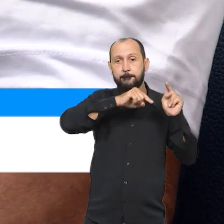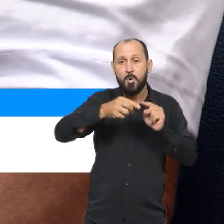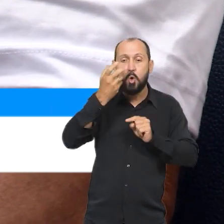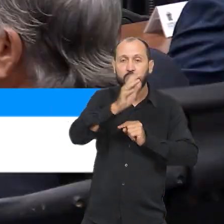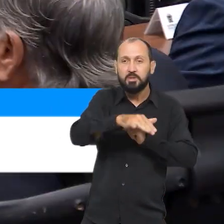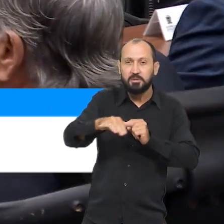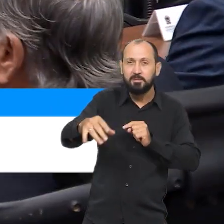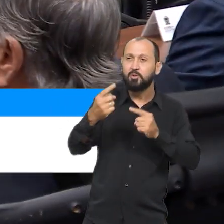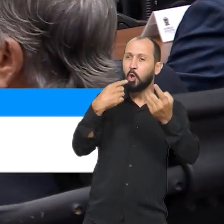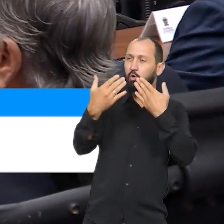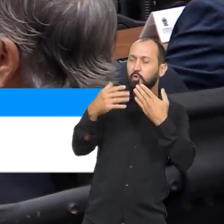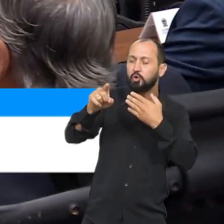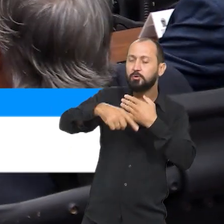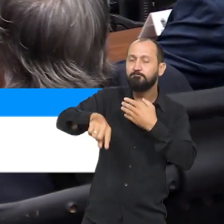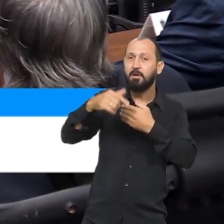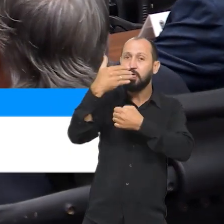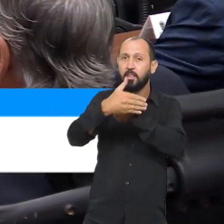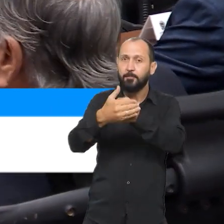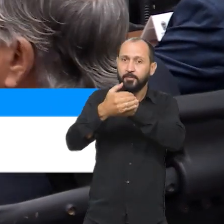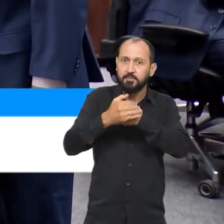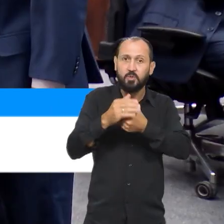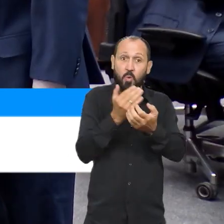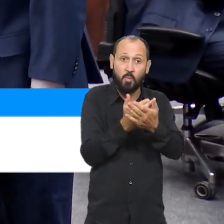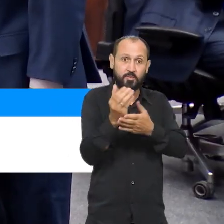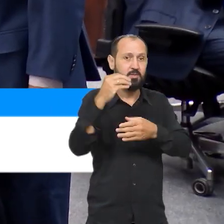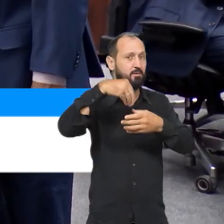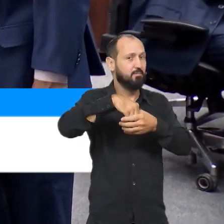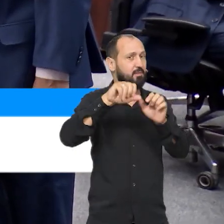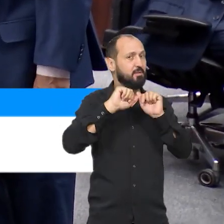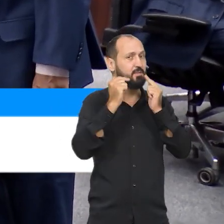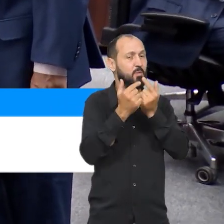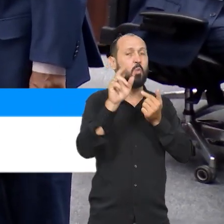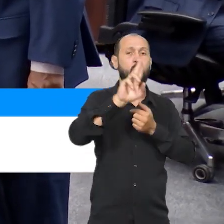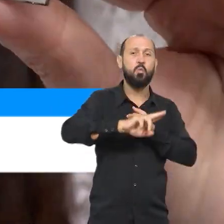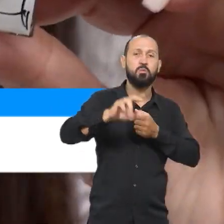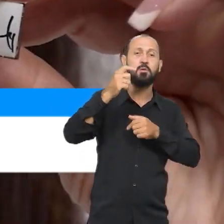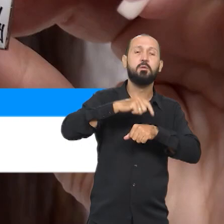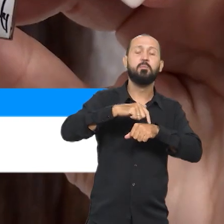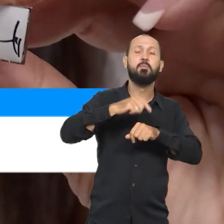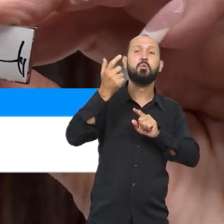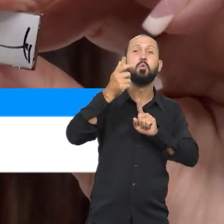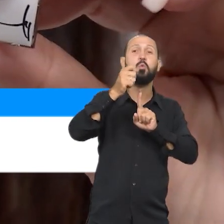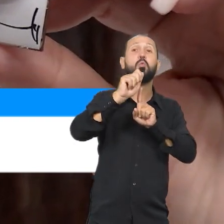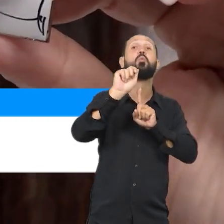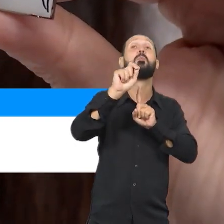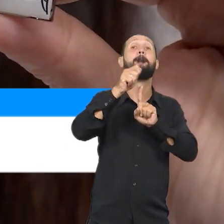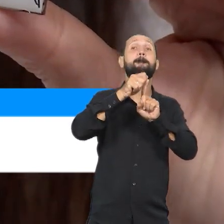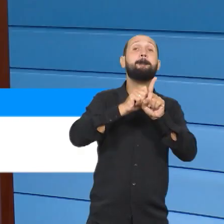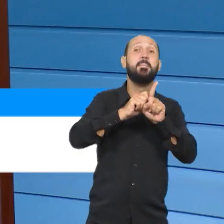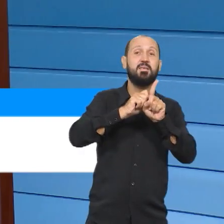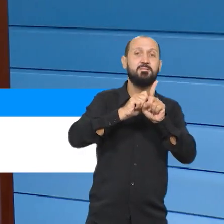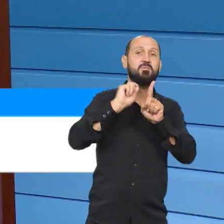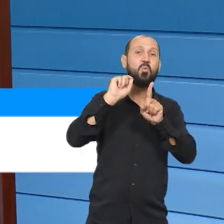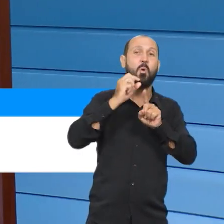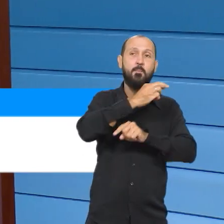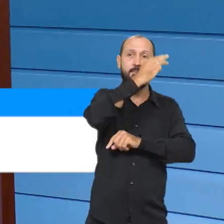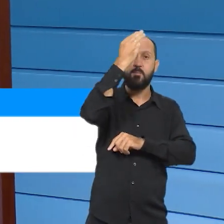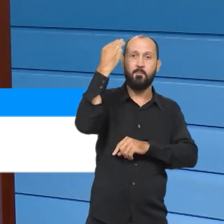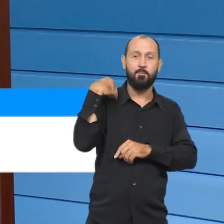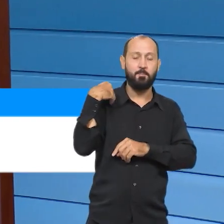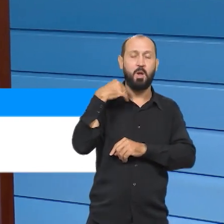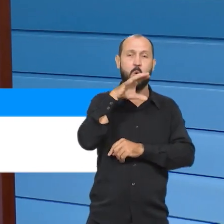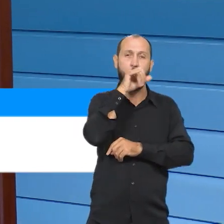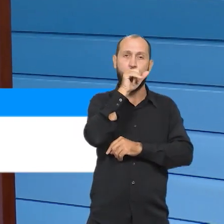abuso sexual contra crianças e adolescentes chegou à Assembleia Legislativa por meio da campanha Maio Laranja. As discussões